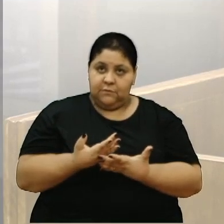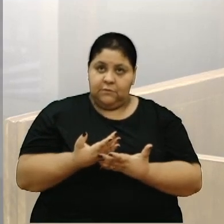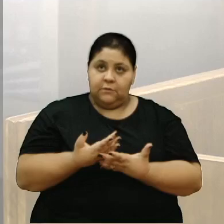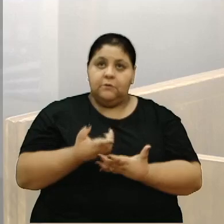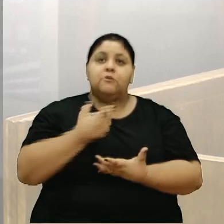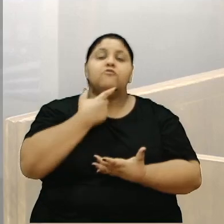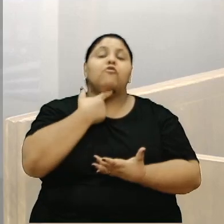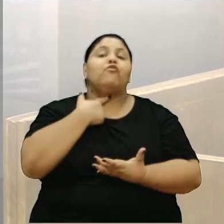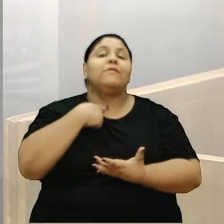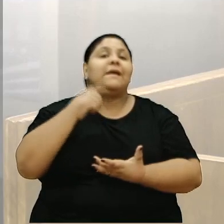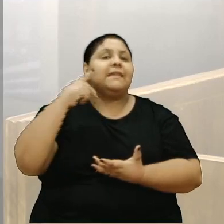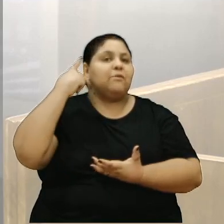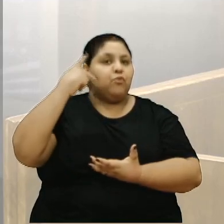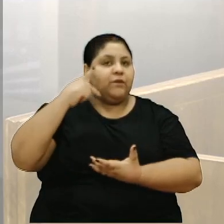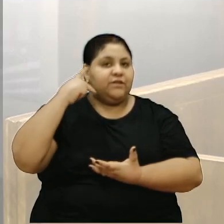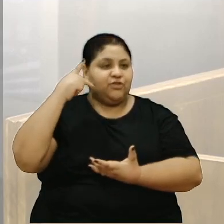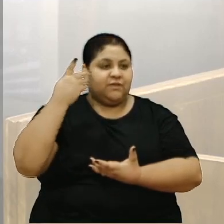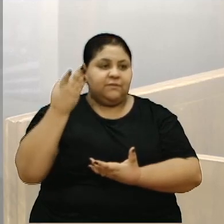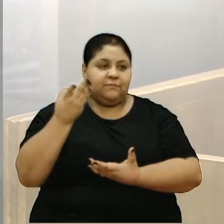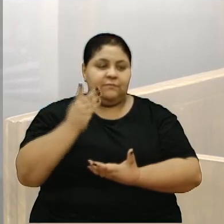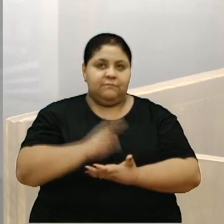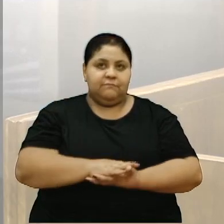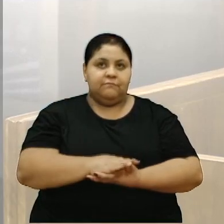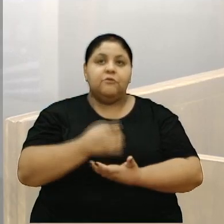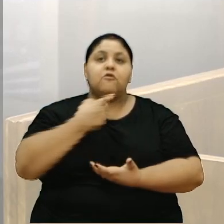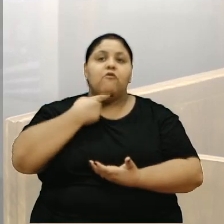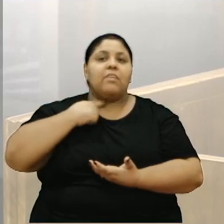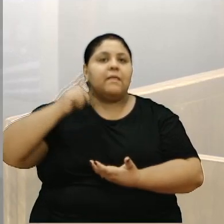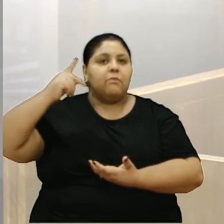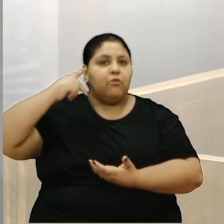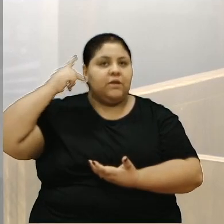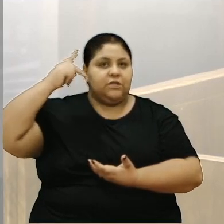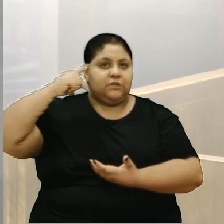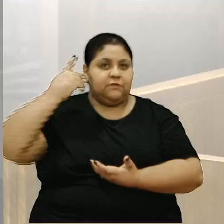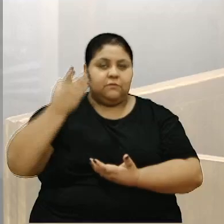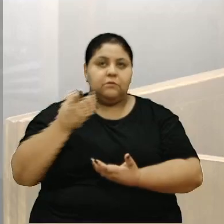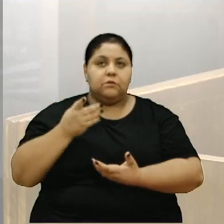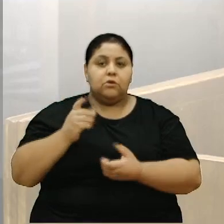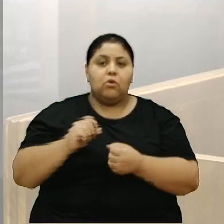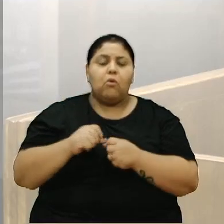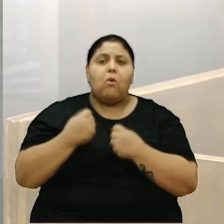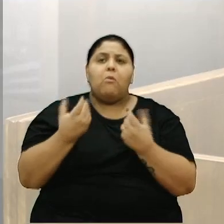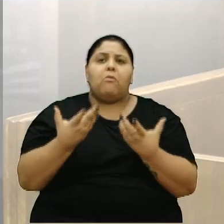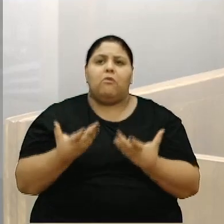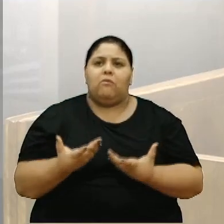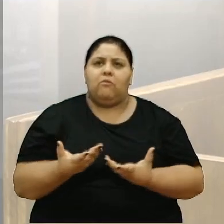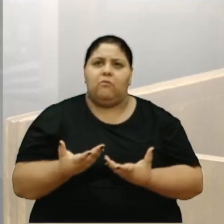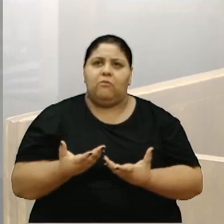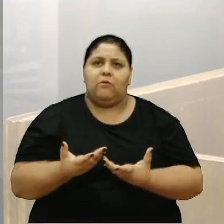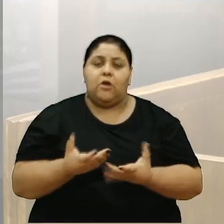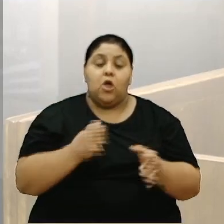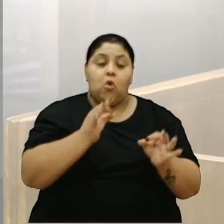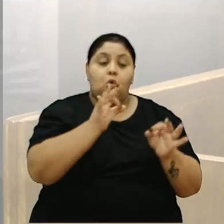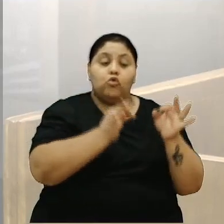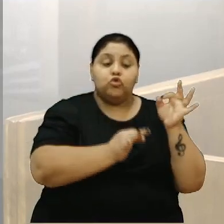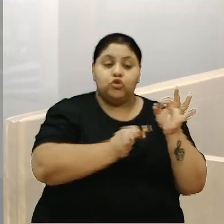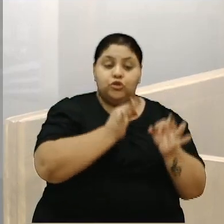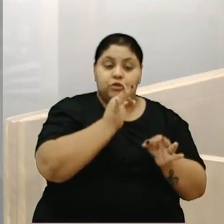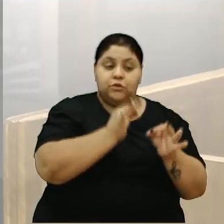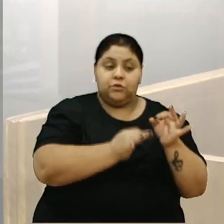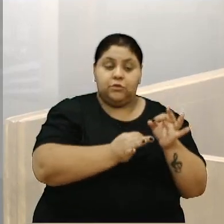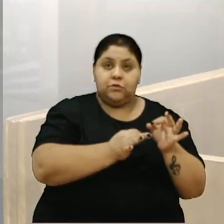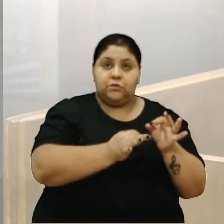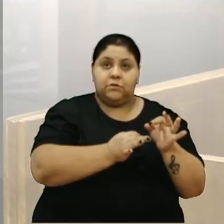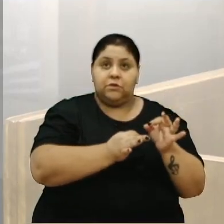Vontade política. Vontade política. Mas como? O judiciário, ele